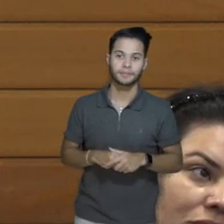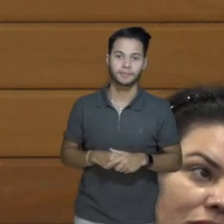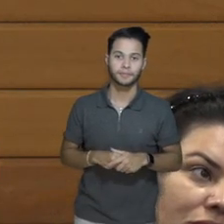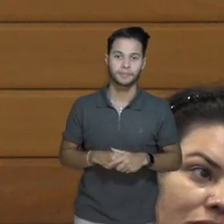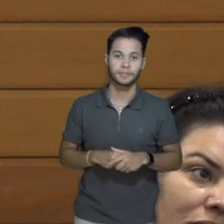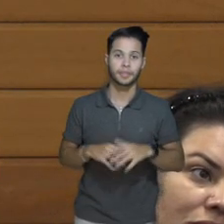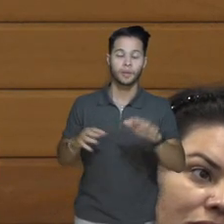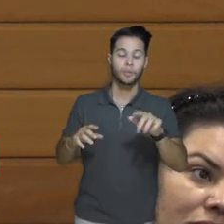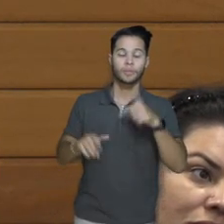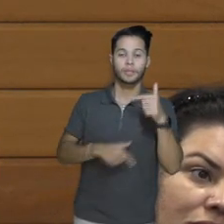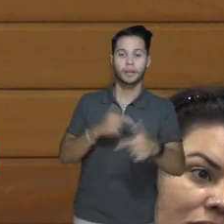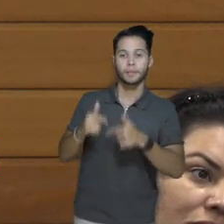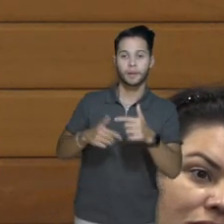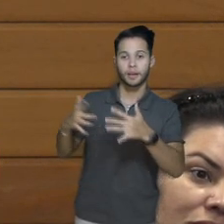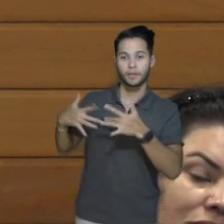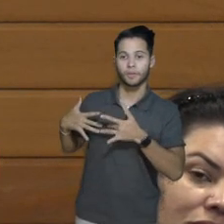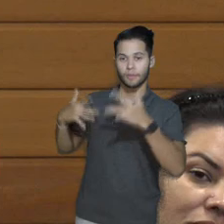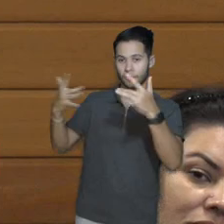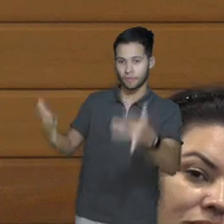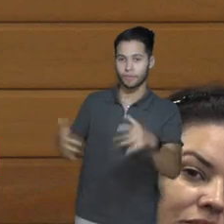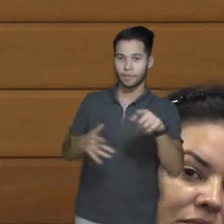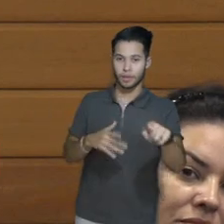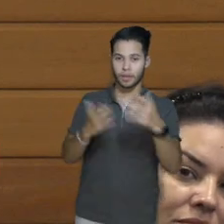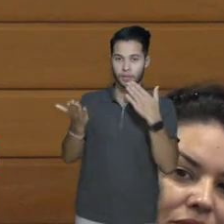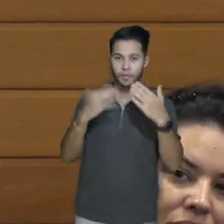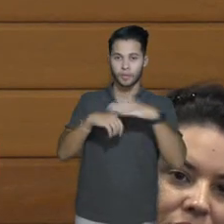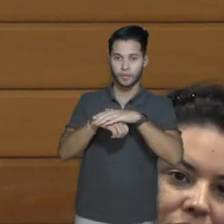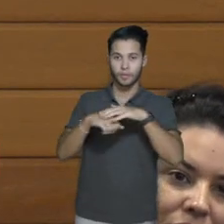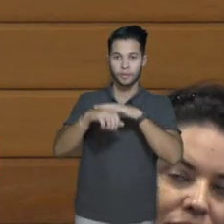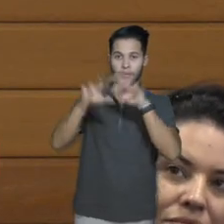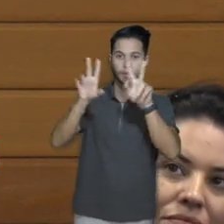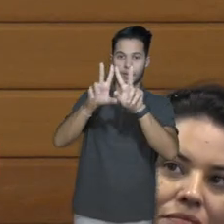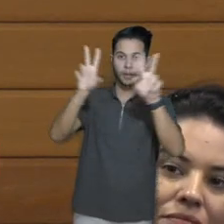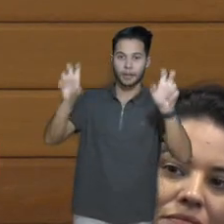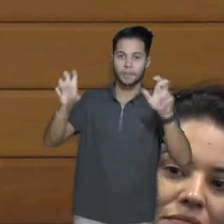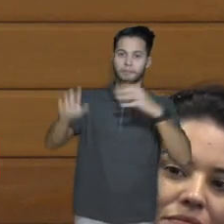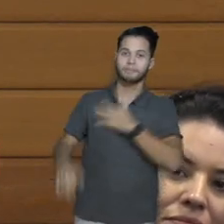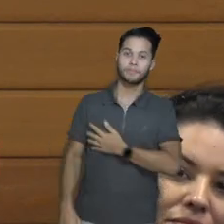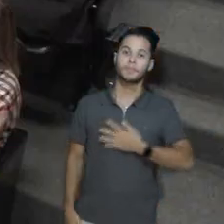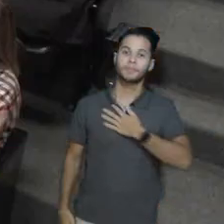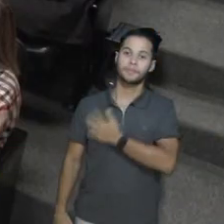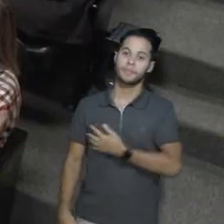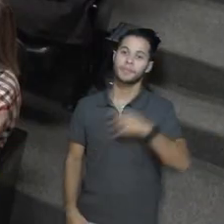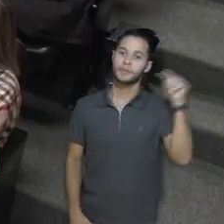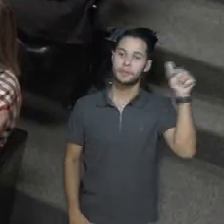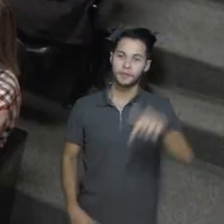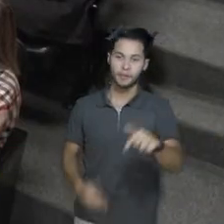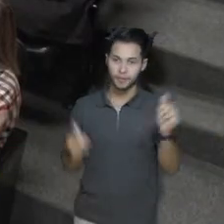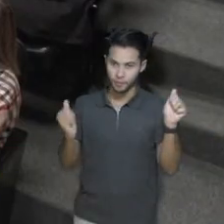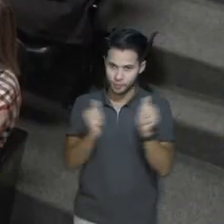voluntariamente falando sobre essa temática então é um prazer estar aqui com todos vocês